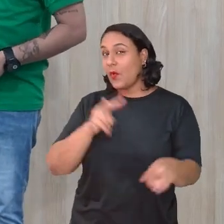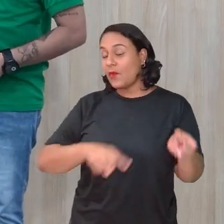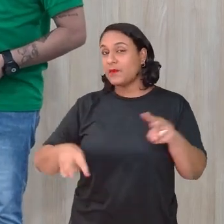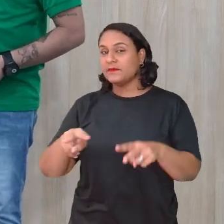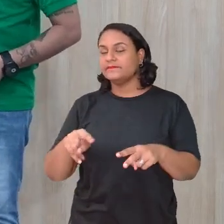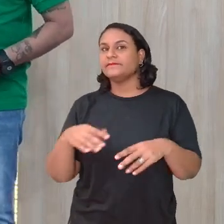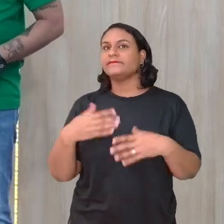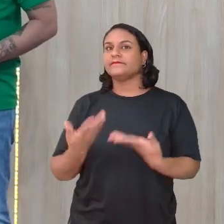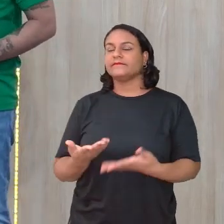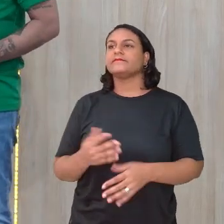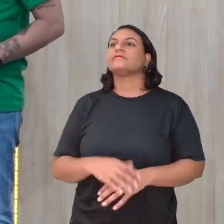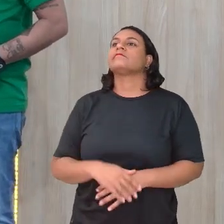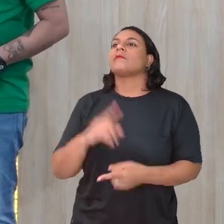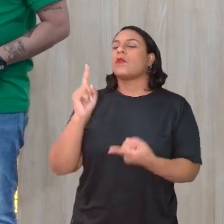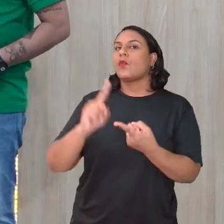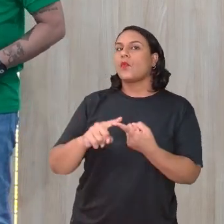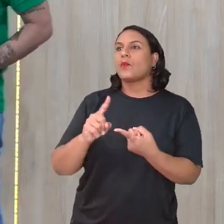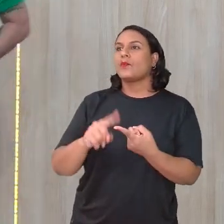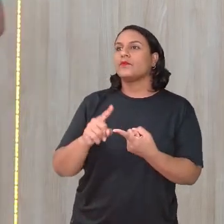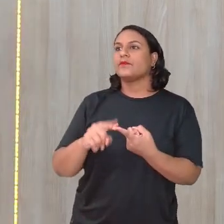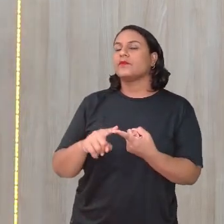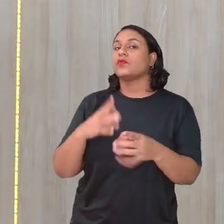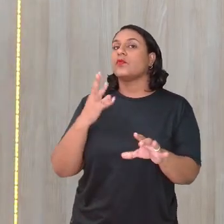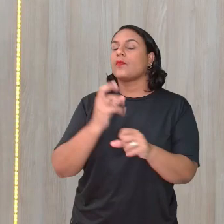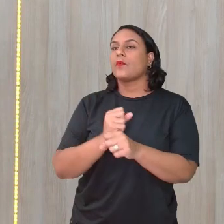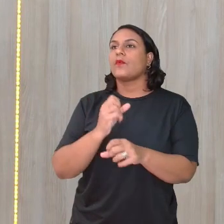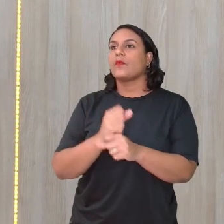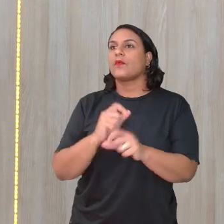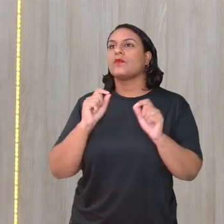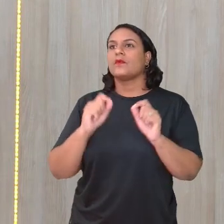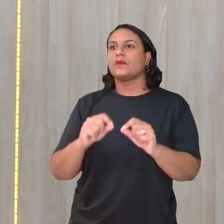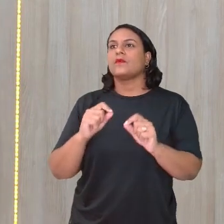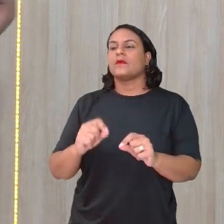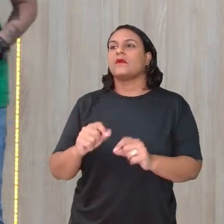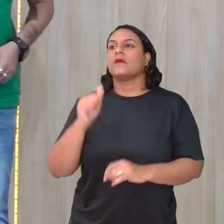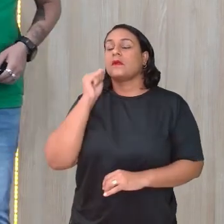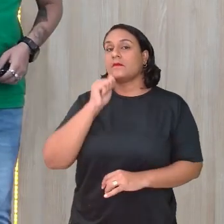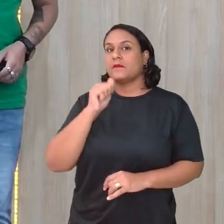quando eu faço casos favoráveis, eu estou calculando aquela